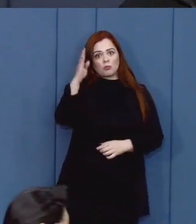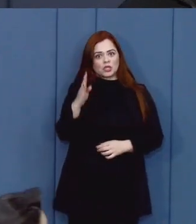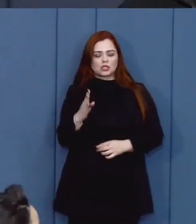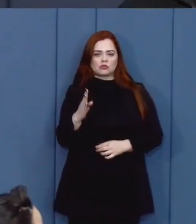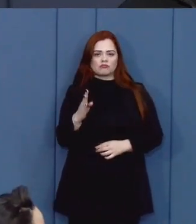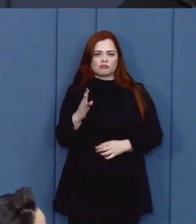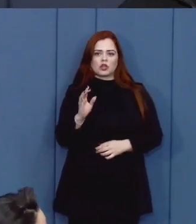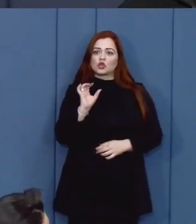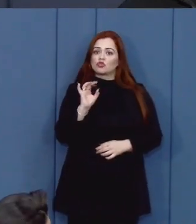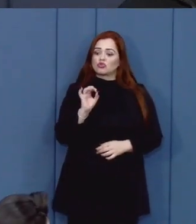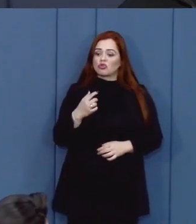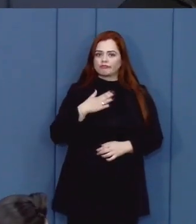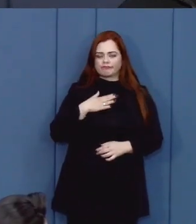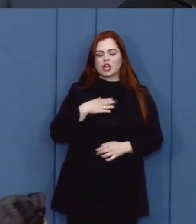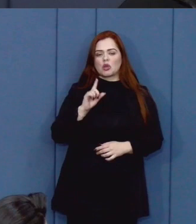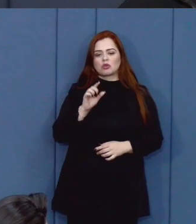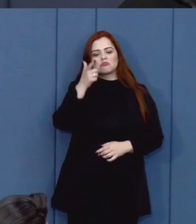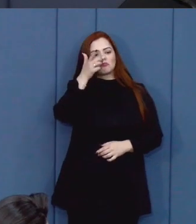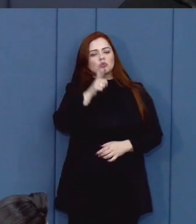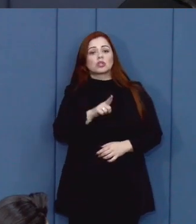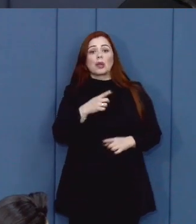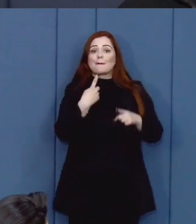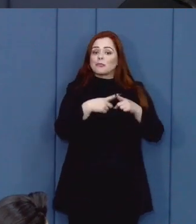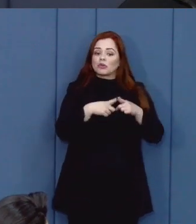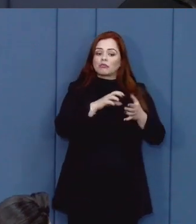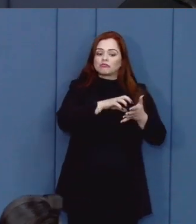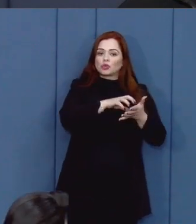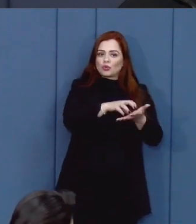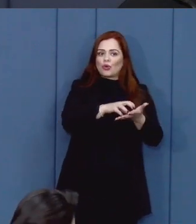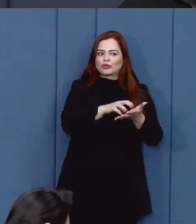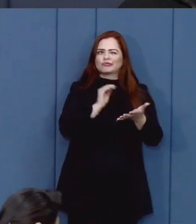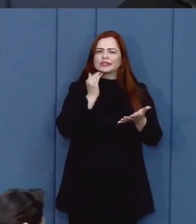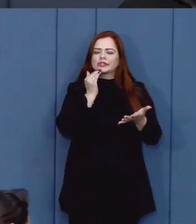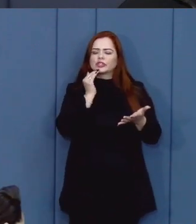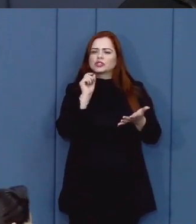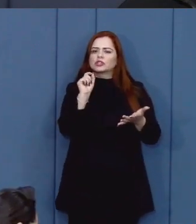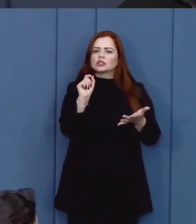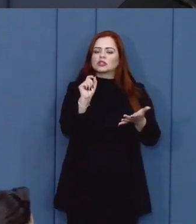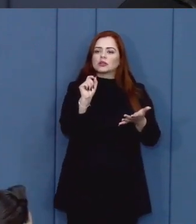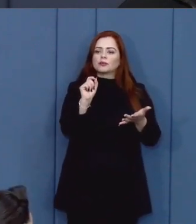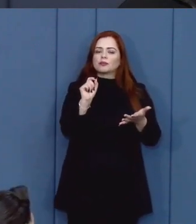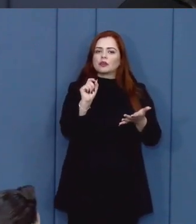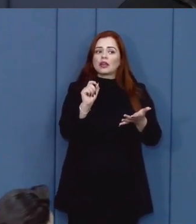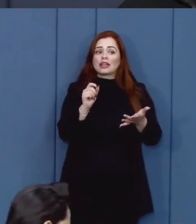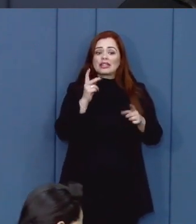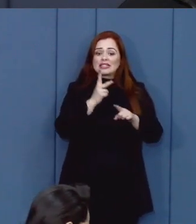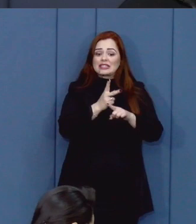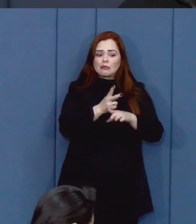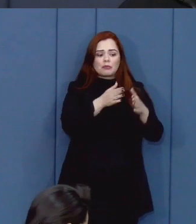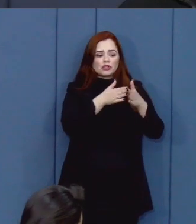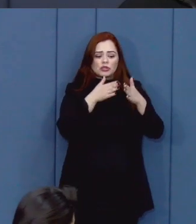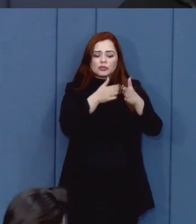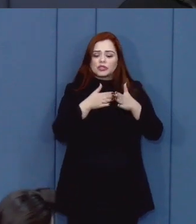Brasil, somente eu que conseguia, porque o órgão entendia e me subsidiava para que